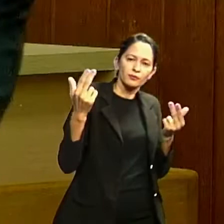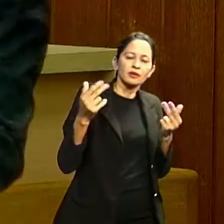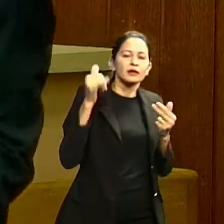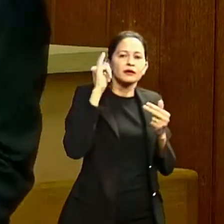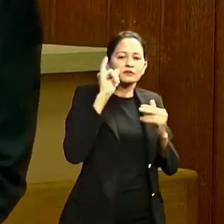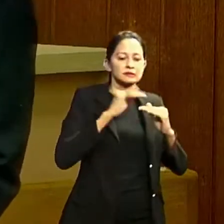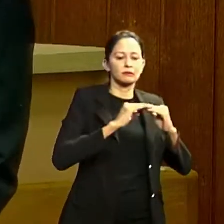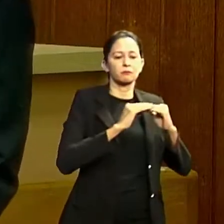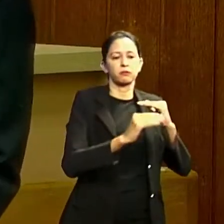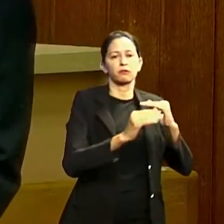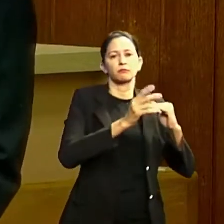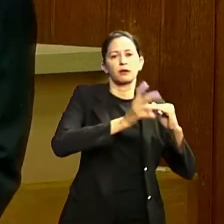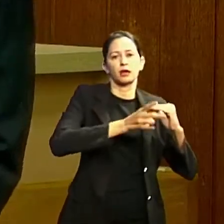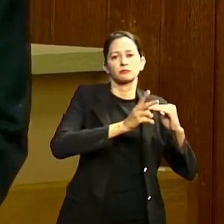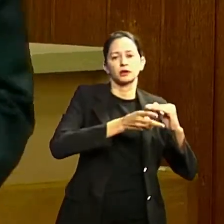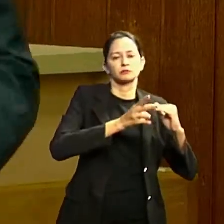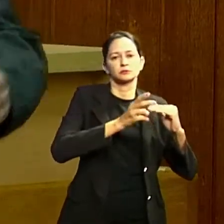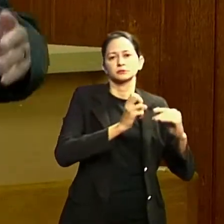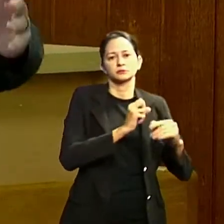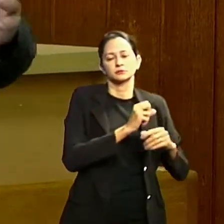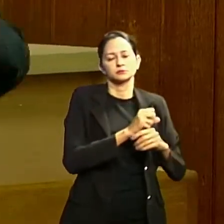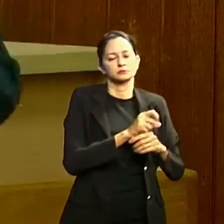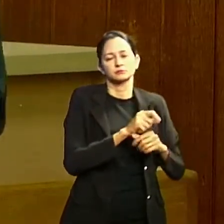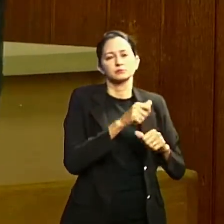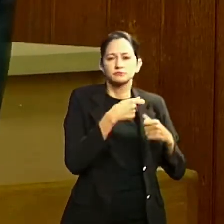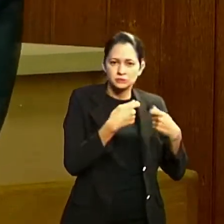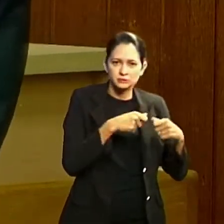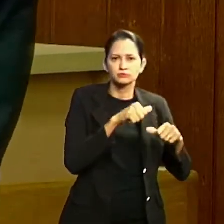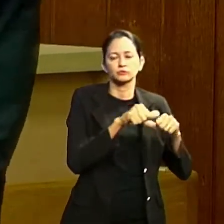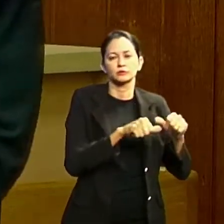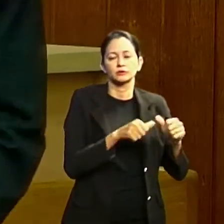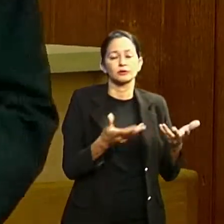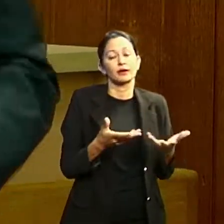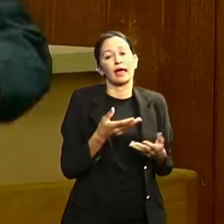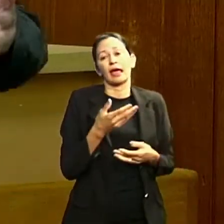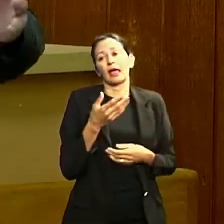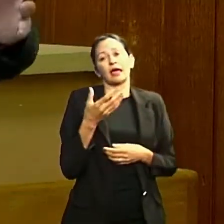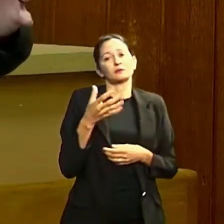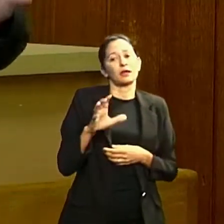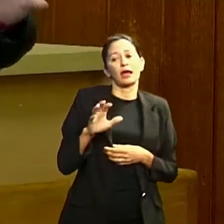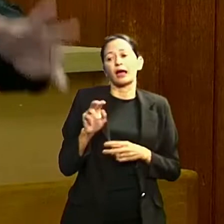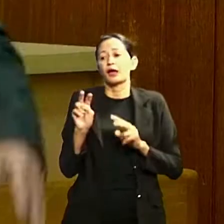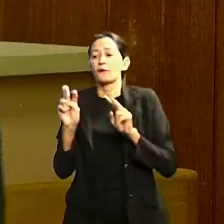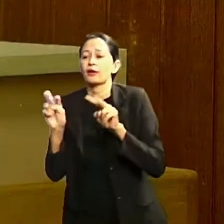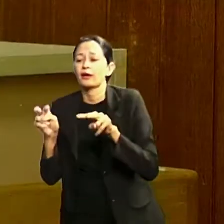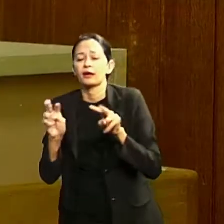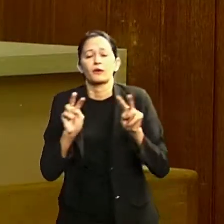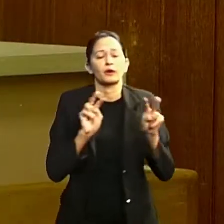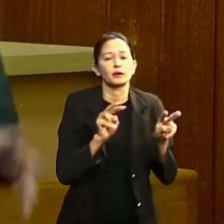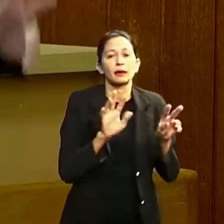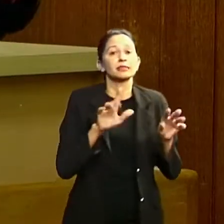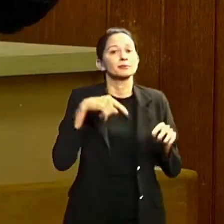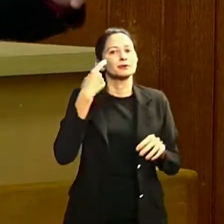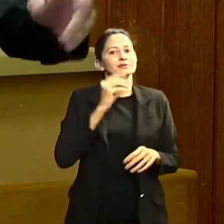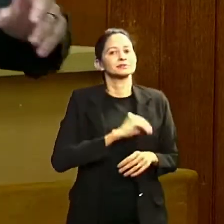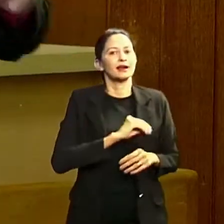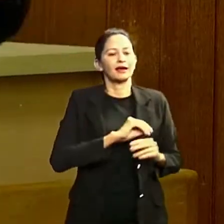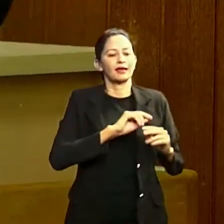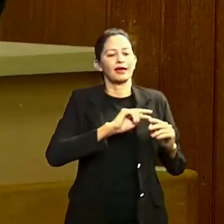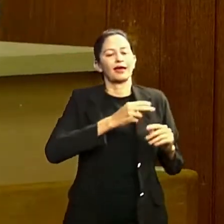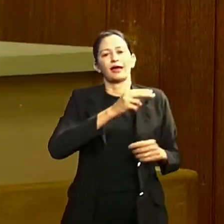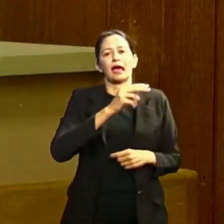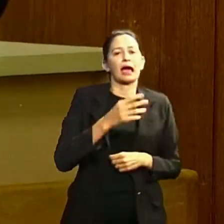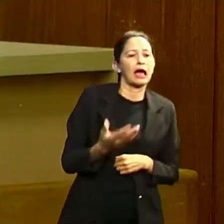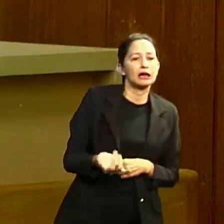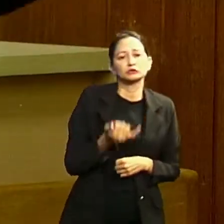achatamento do salário, aí é difícil, né? Aí não é possível, aí não